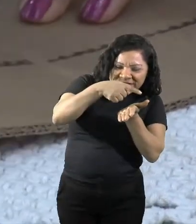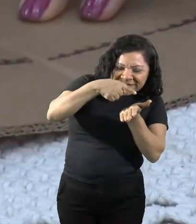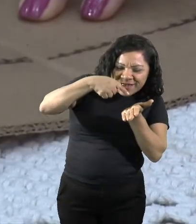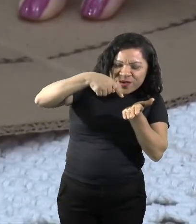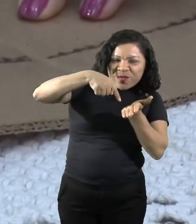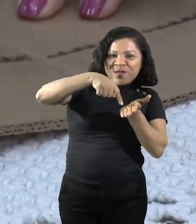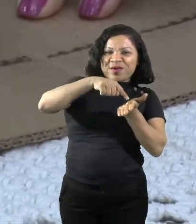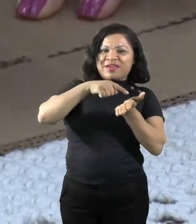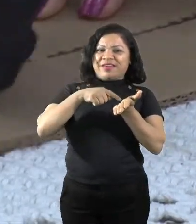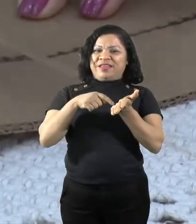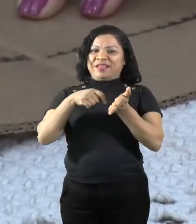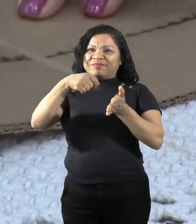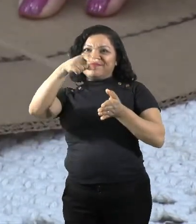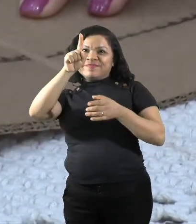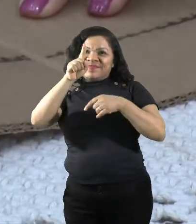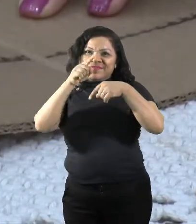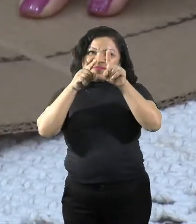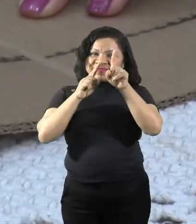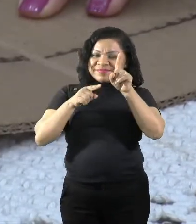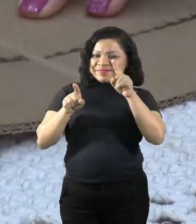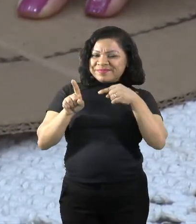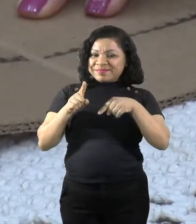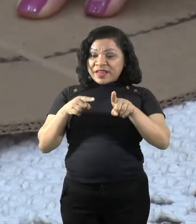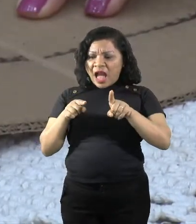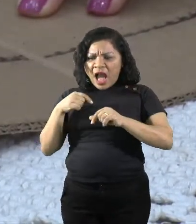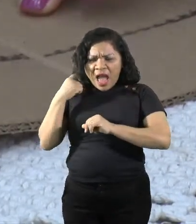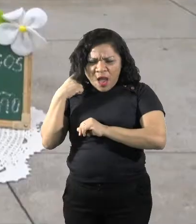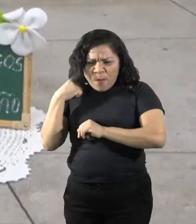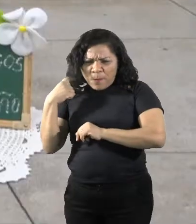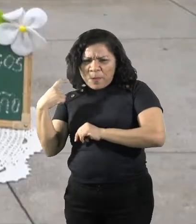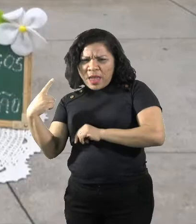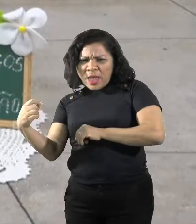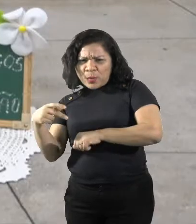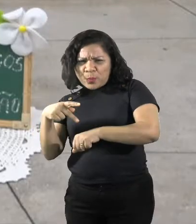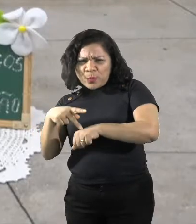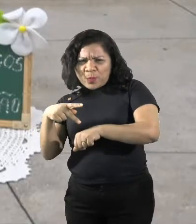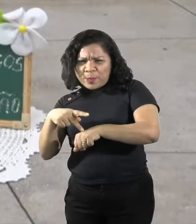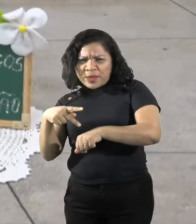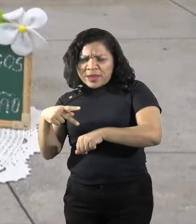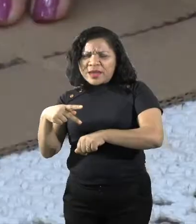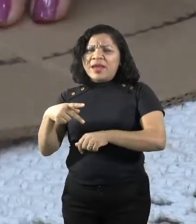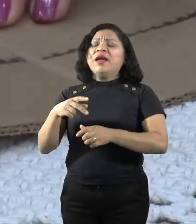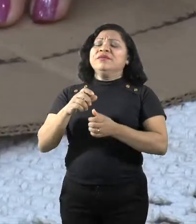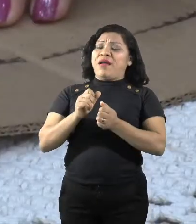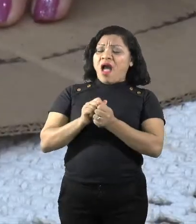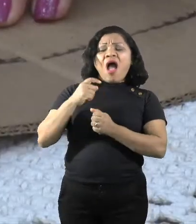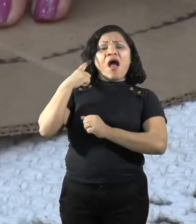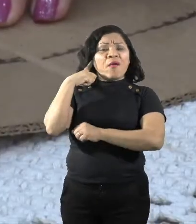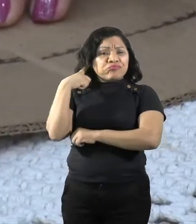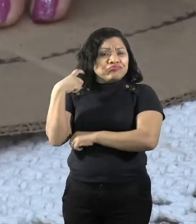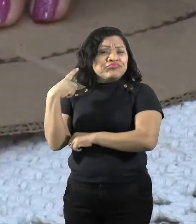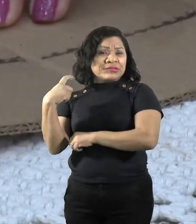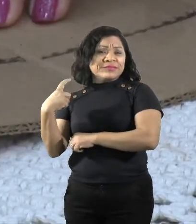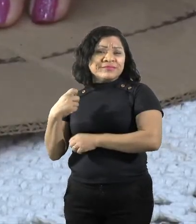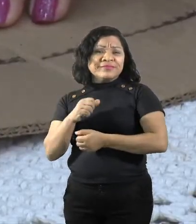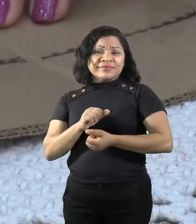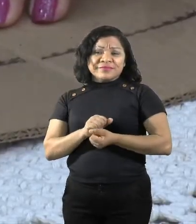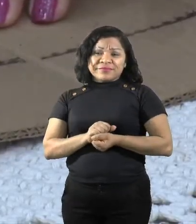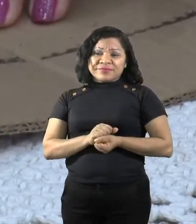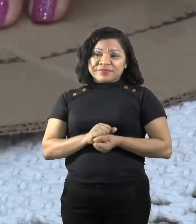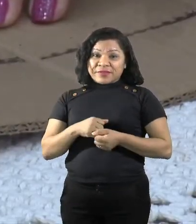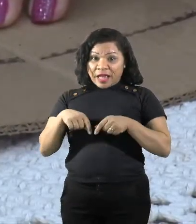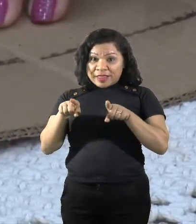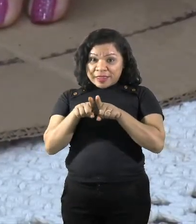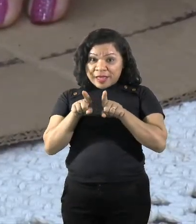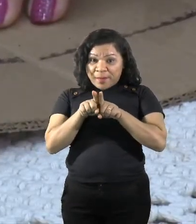Olha que interessante o barulho que o carvão faz. Ele dá um sonzinho. Vamos fazer um olhinho